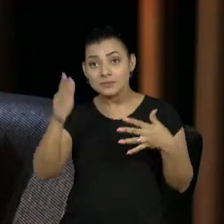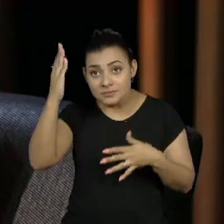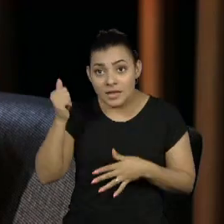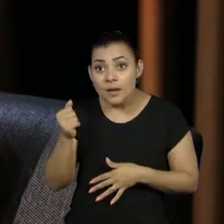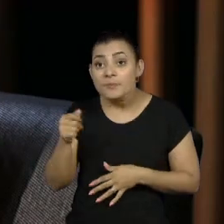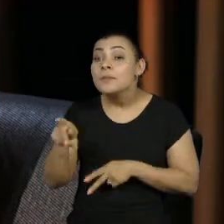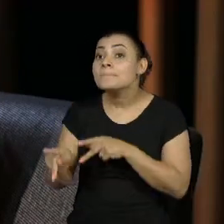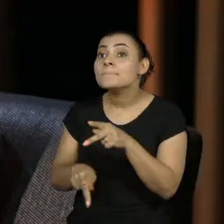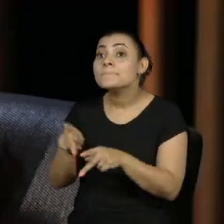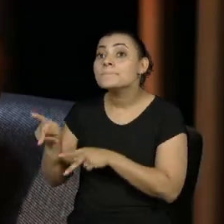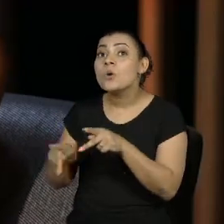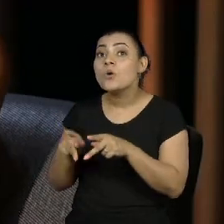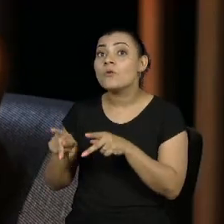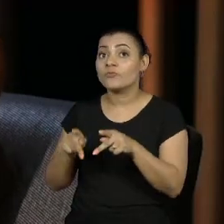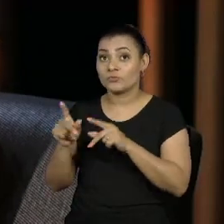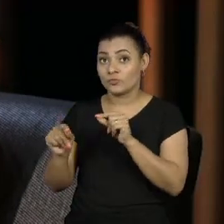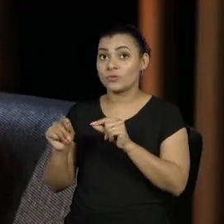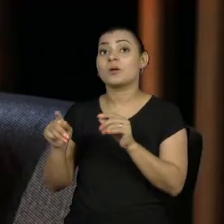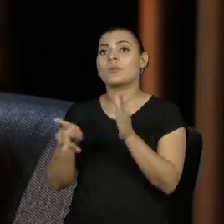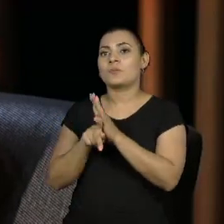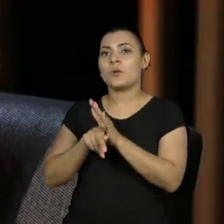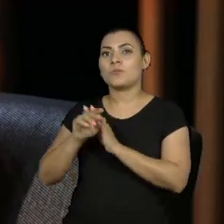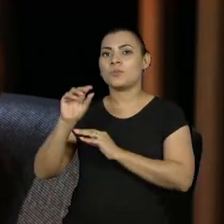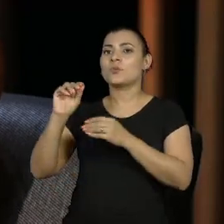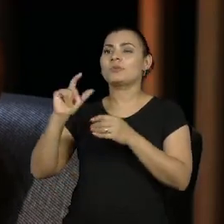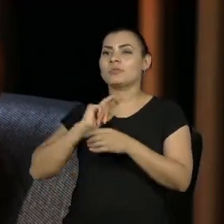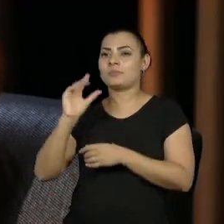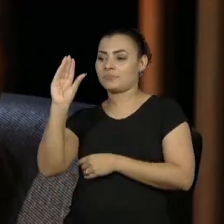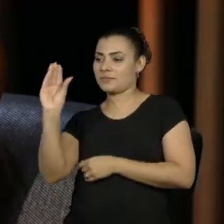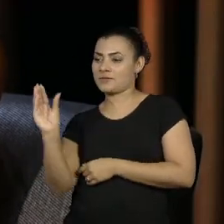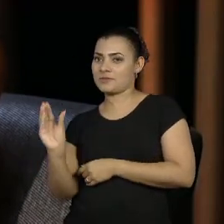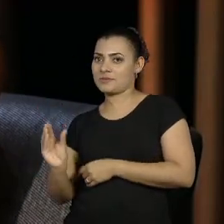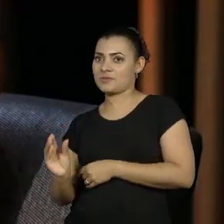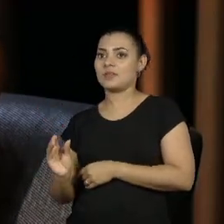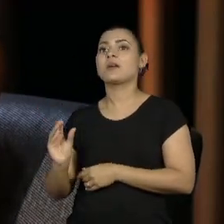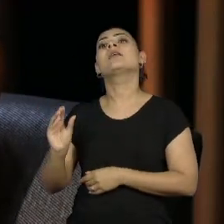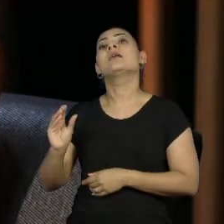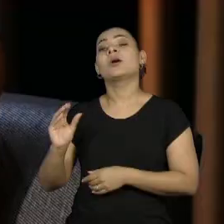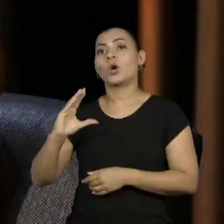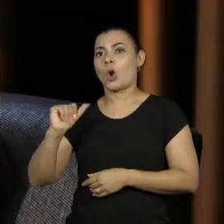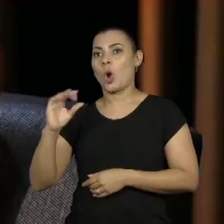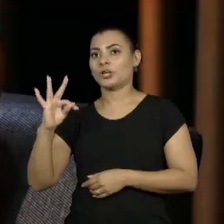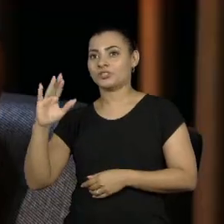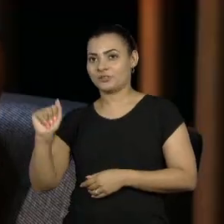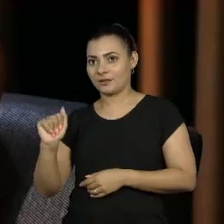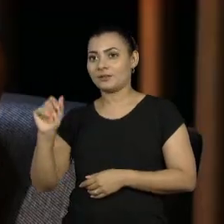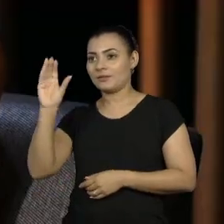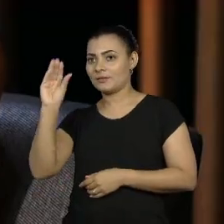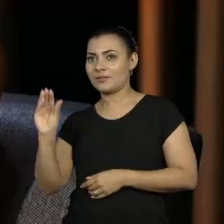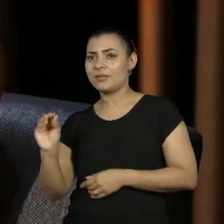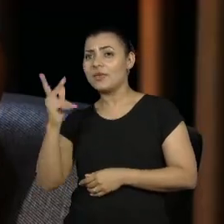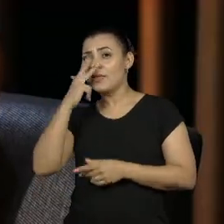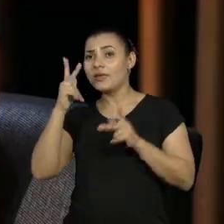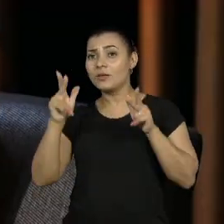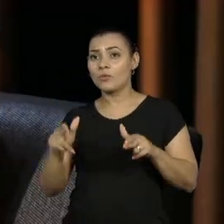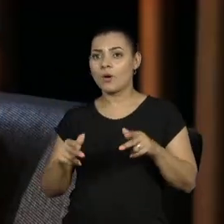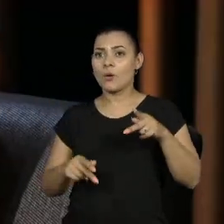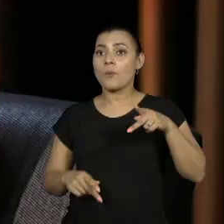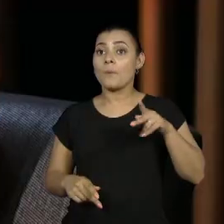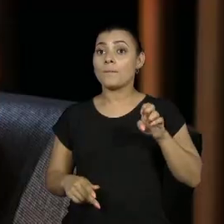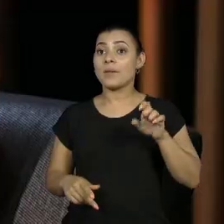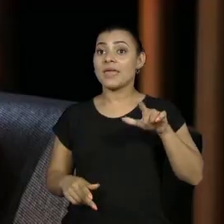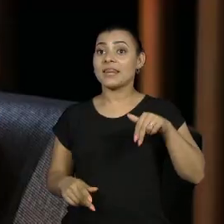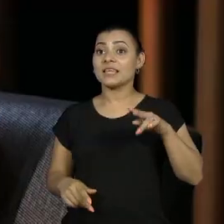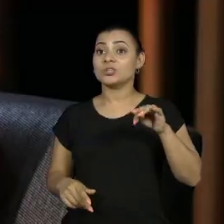população ameríndia não é da Costa era semelhante a população da Península Ibérica